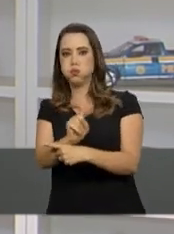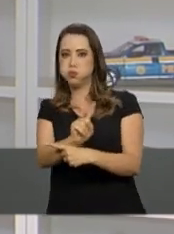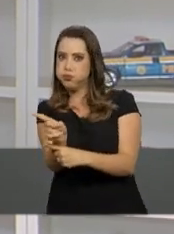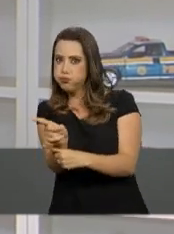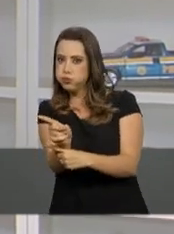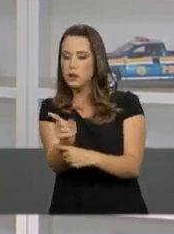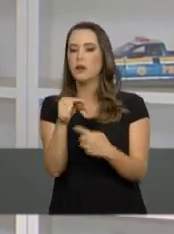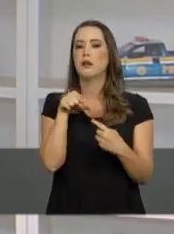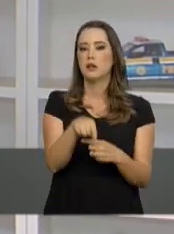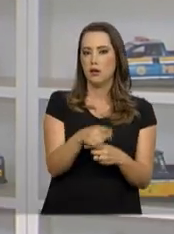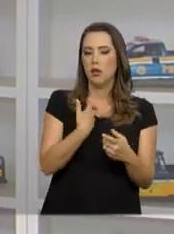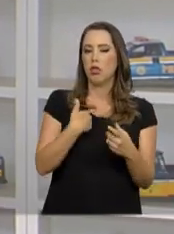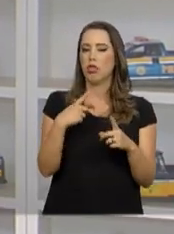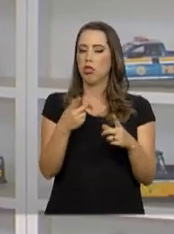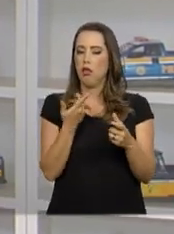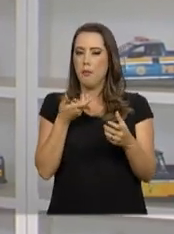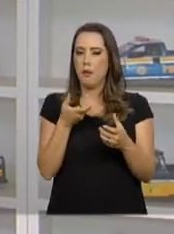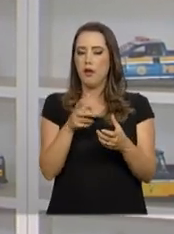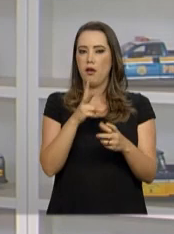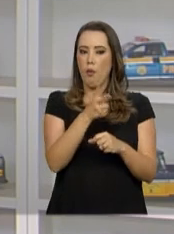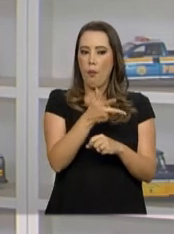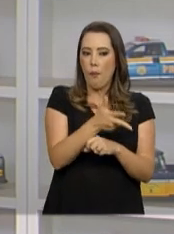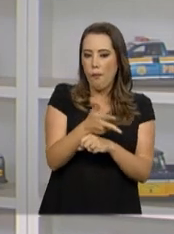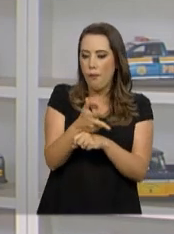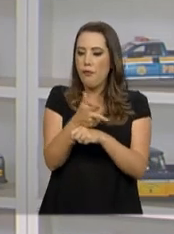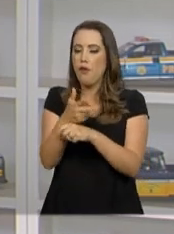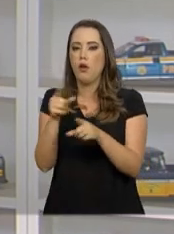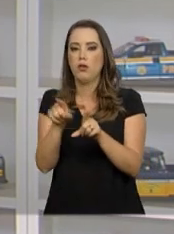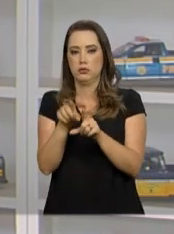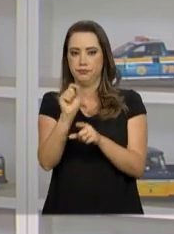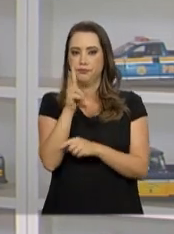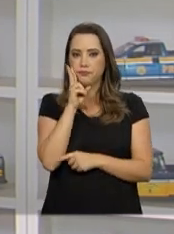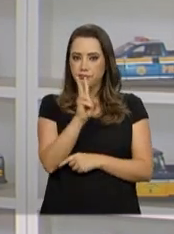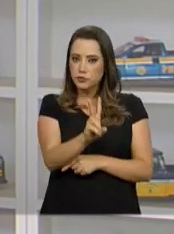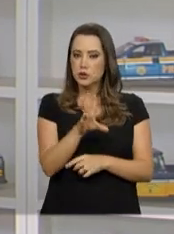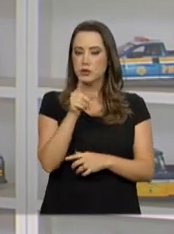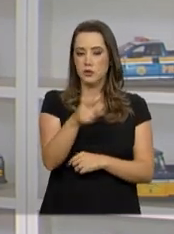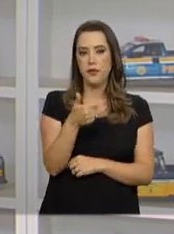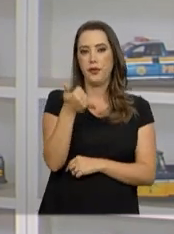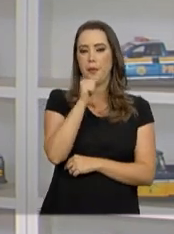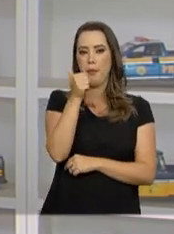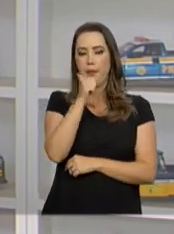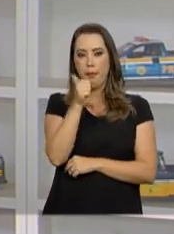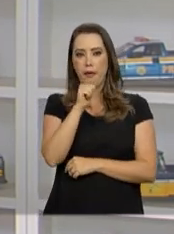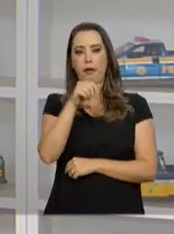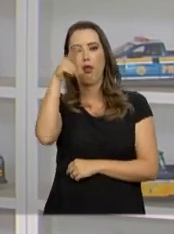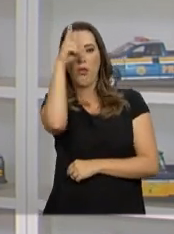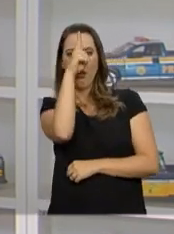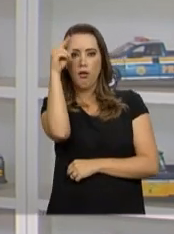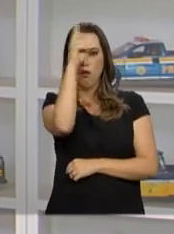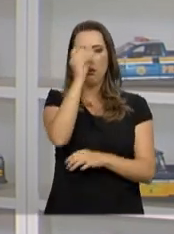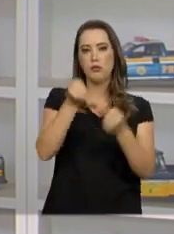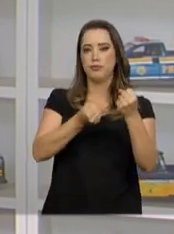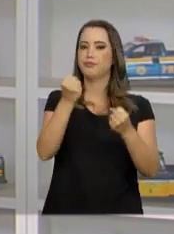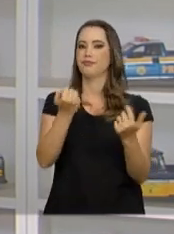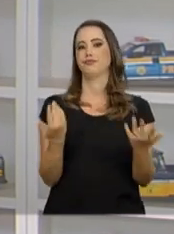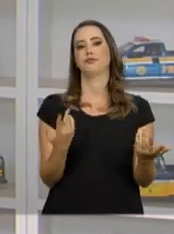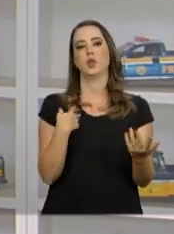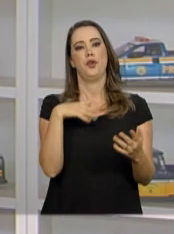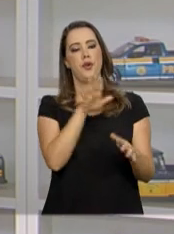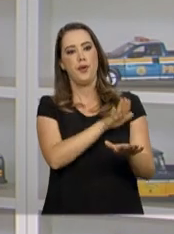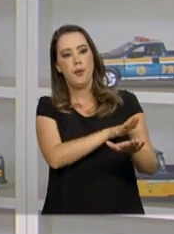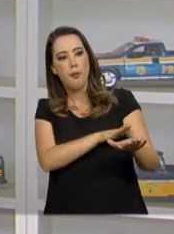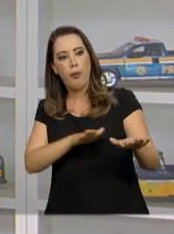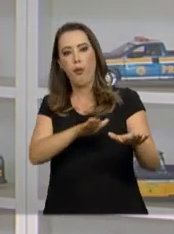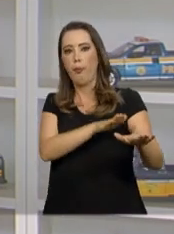volante por meio de uma fiscalização apertada referente ao uso de álcool antes da direção, a condutas como